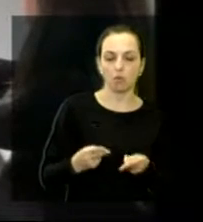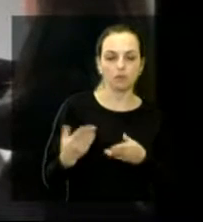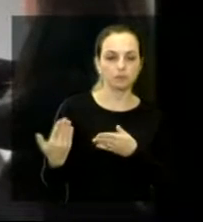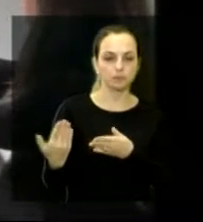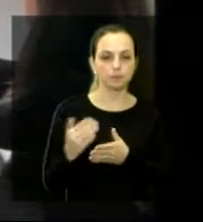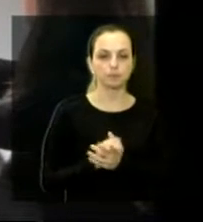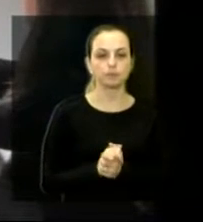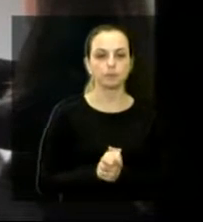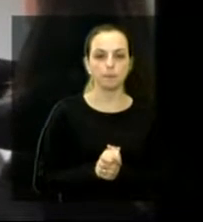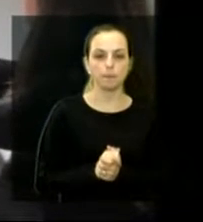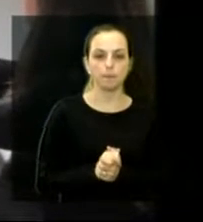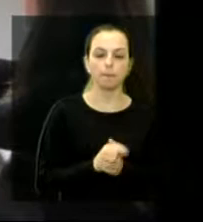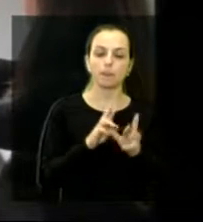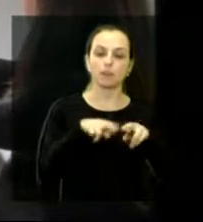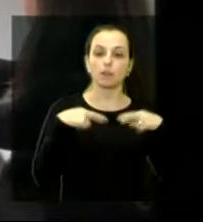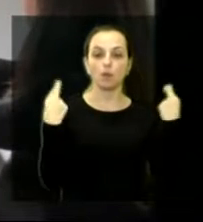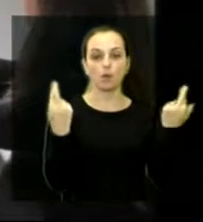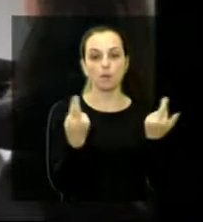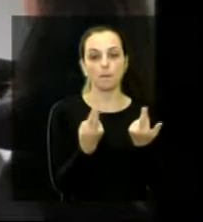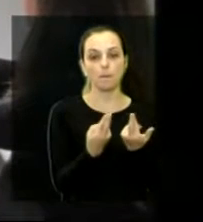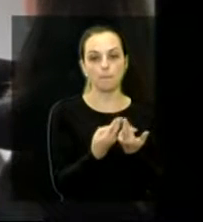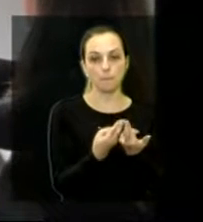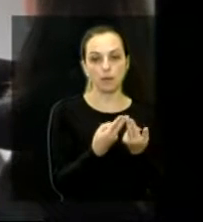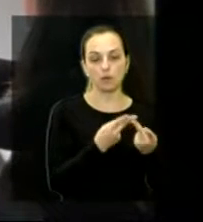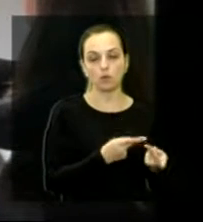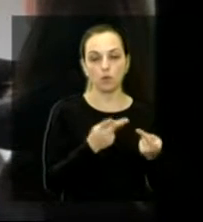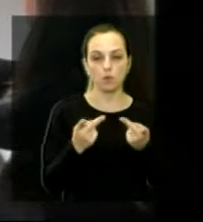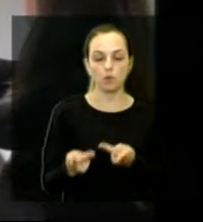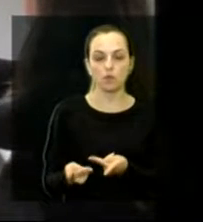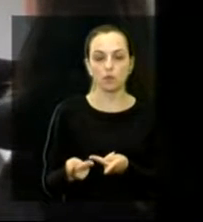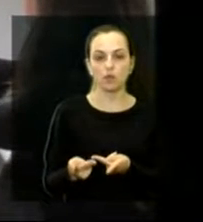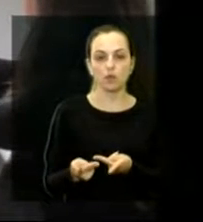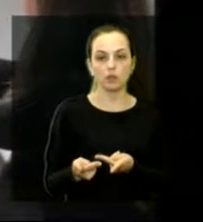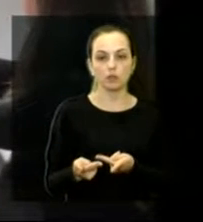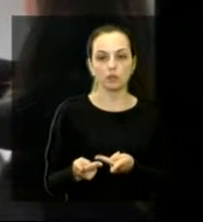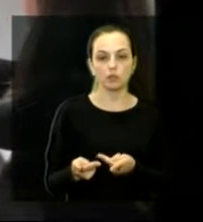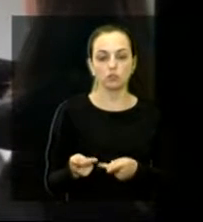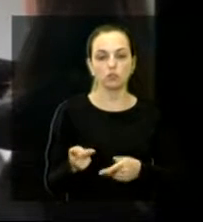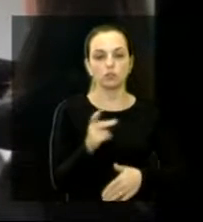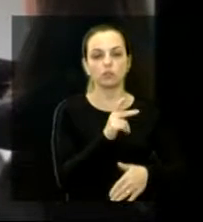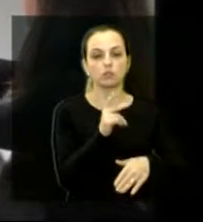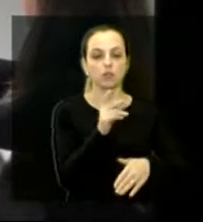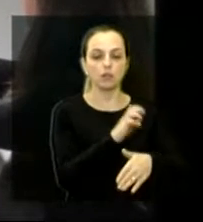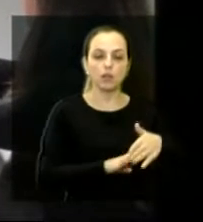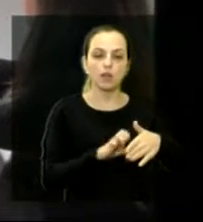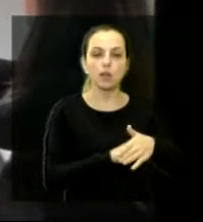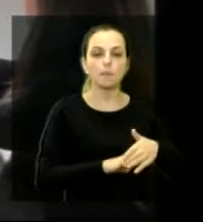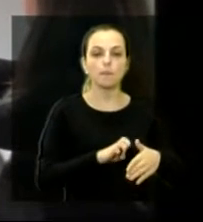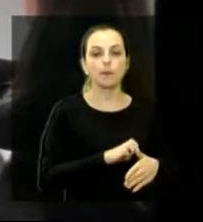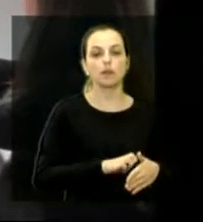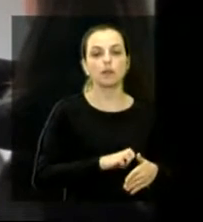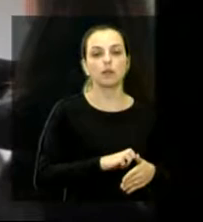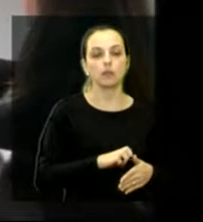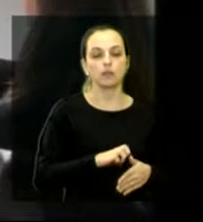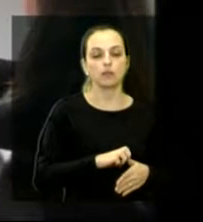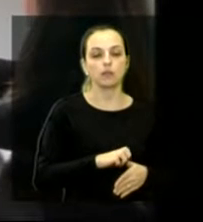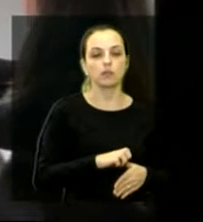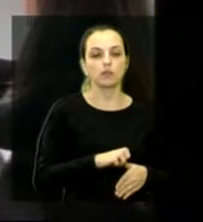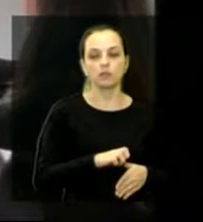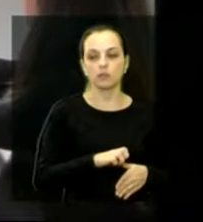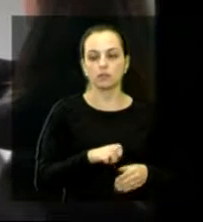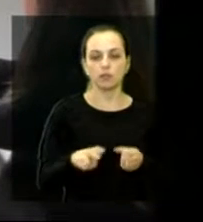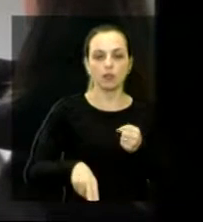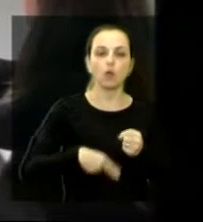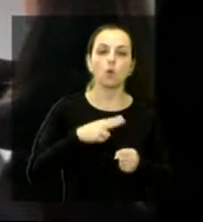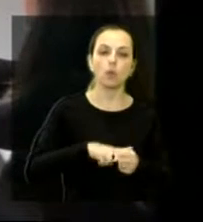Também fizemos uma reunião lá, a convite da empresa Paulista Júnior, lá da Unesp, junto com a Controladoria